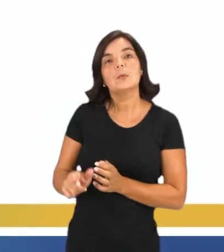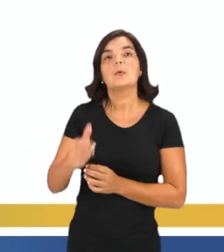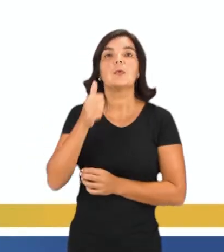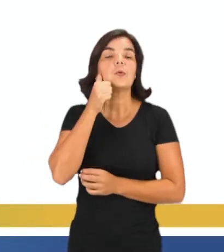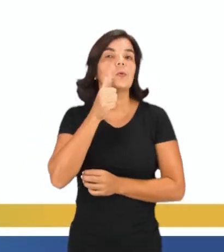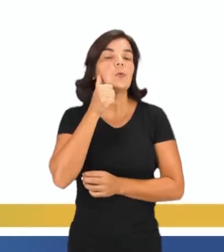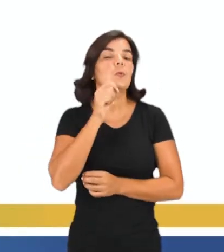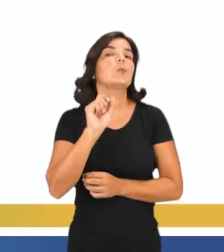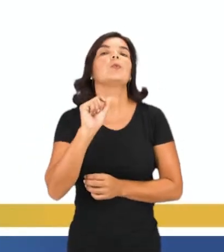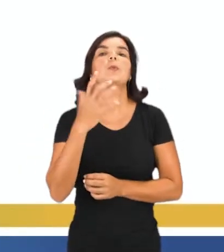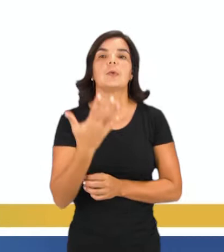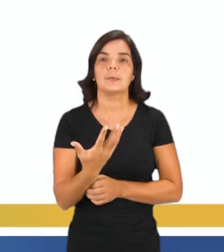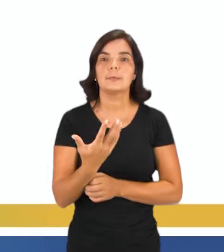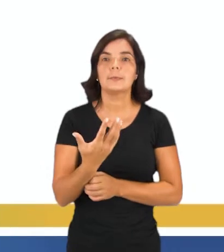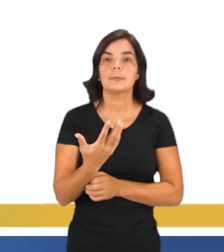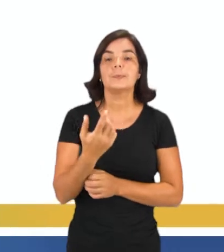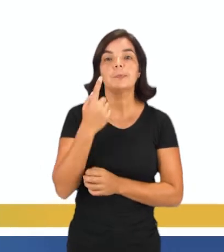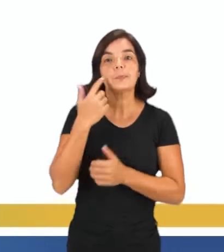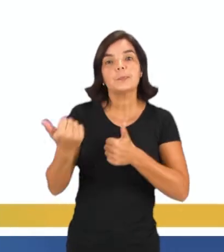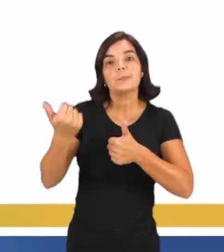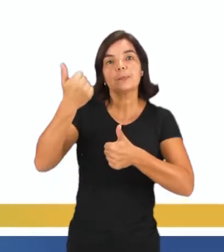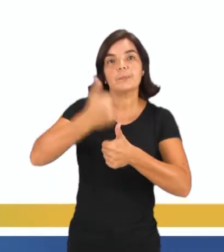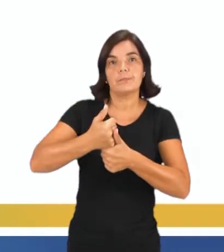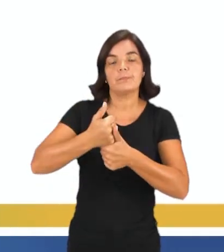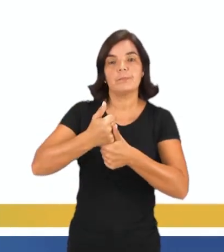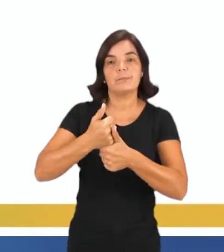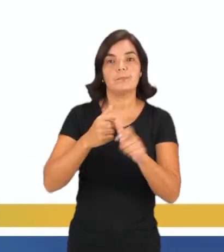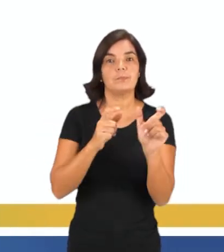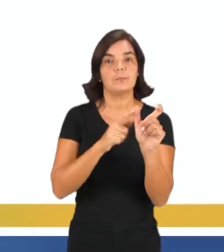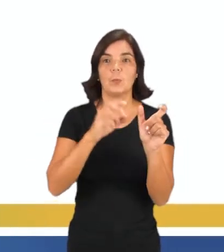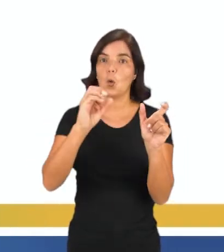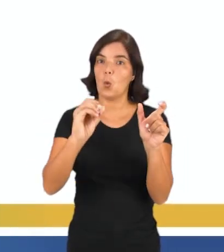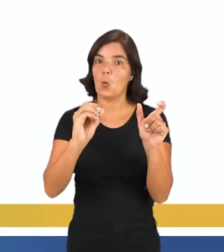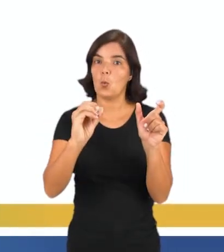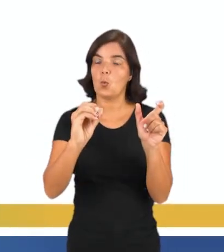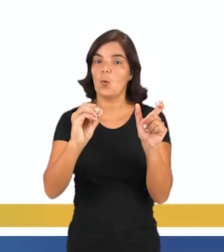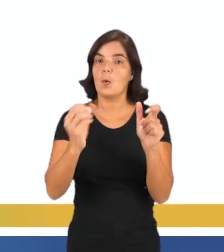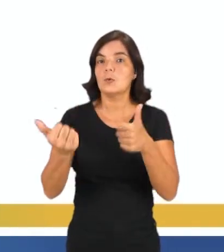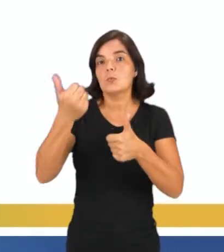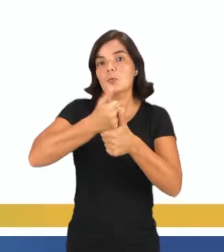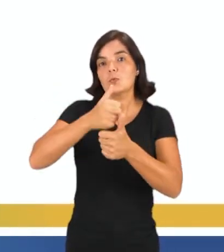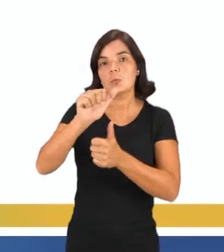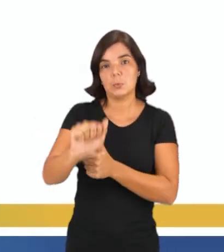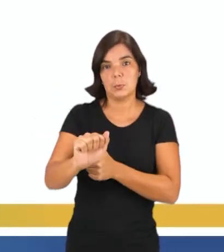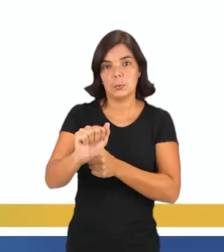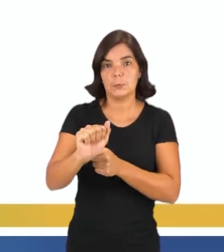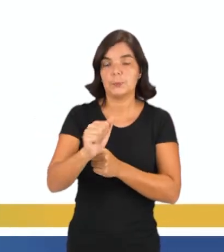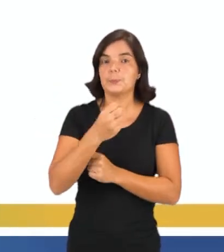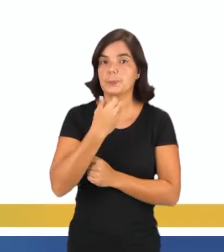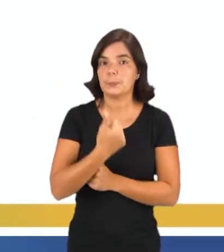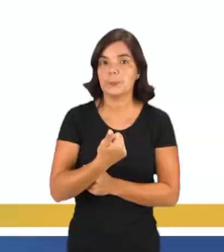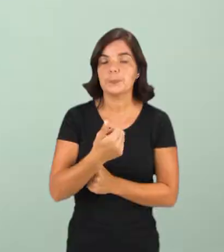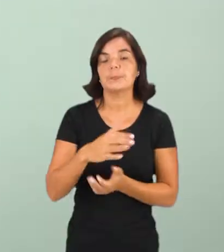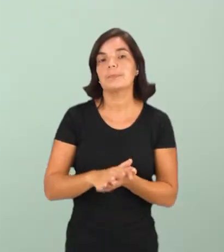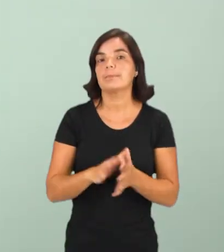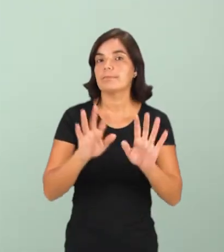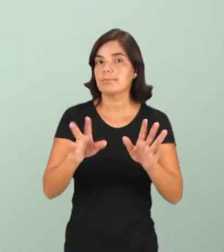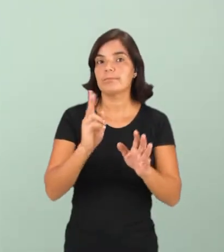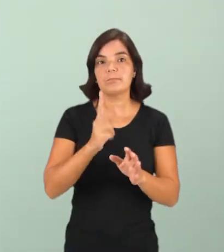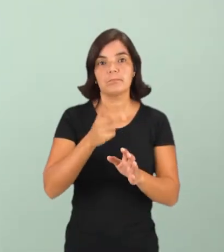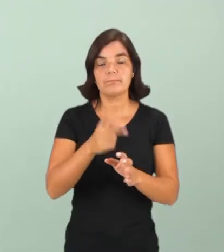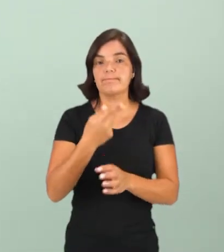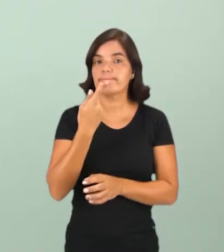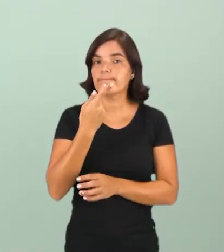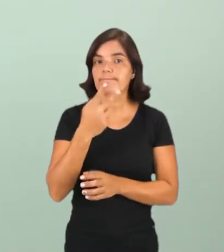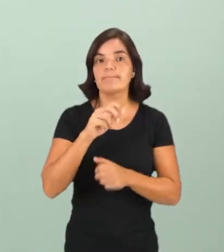feminino, o que vai acontecer? Nós só vamos substituir a nossa letra O pela letra A, tudo bem? Então, praticamente a mesma